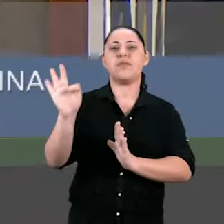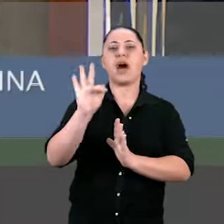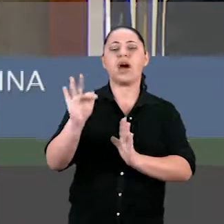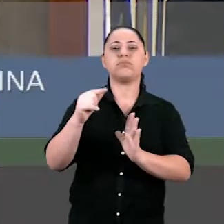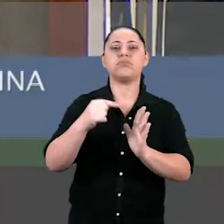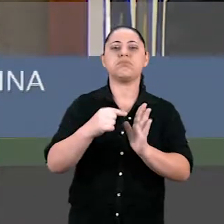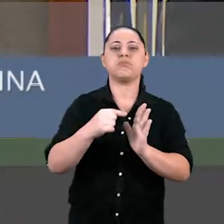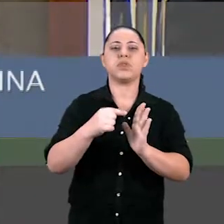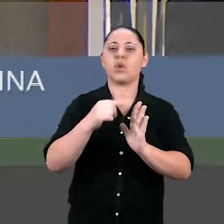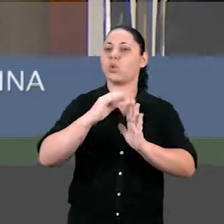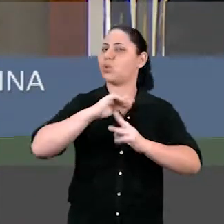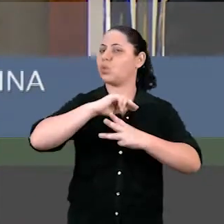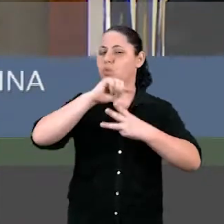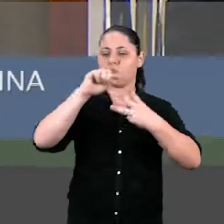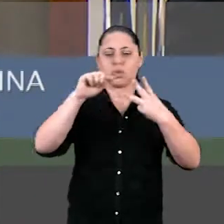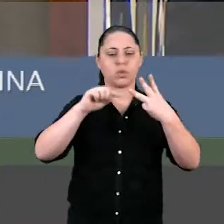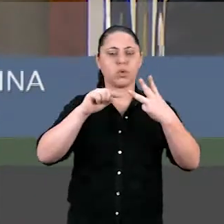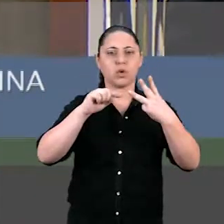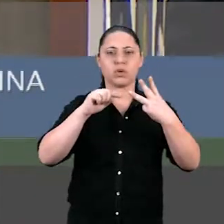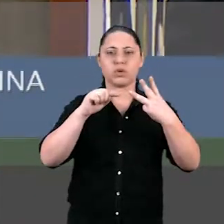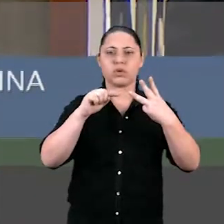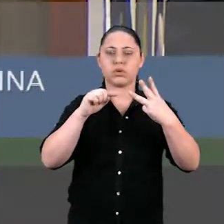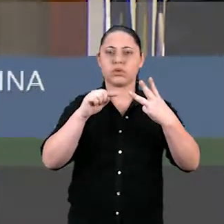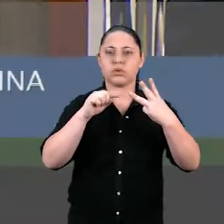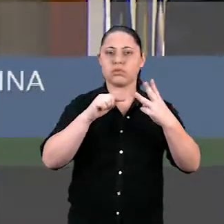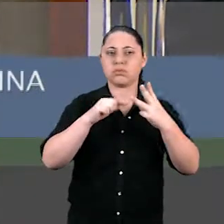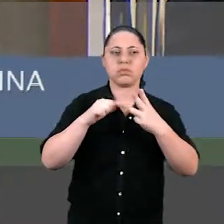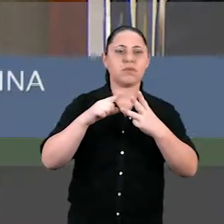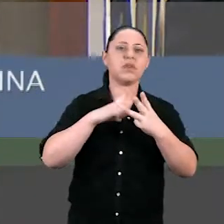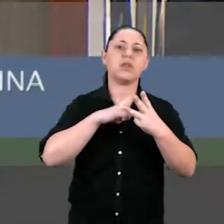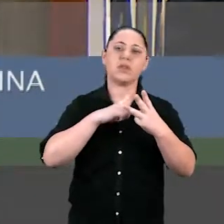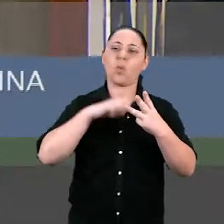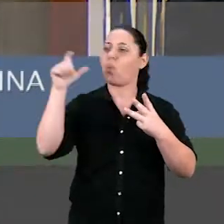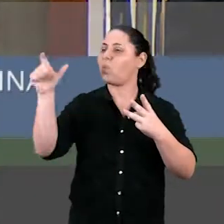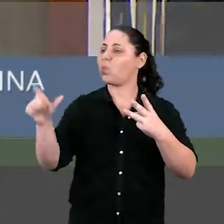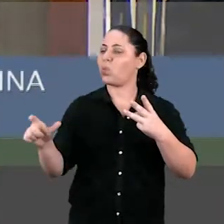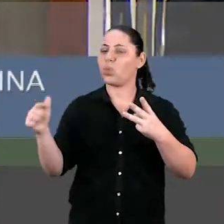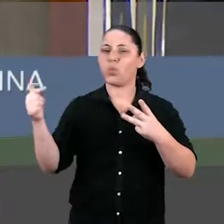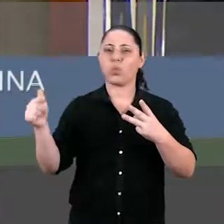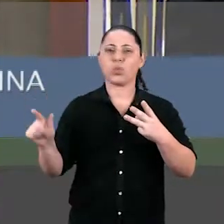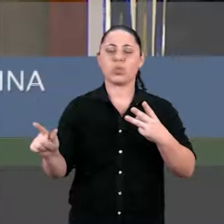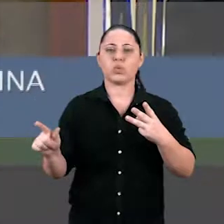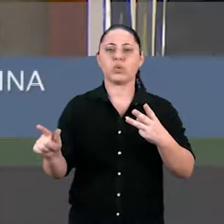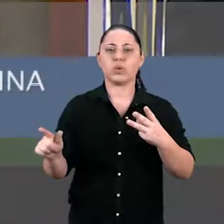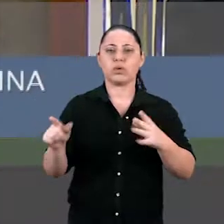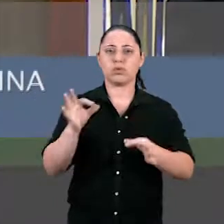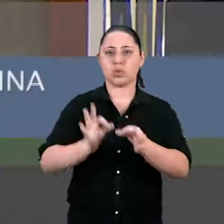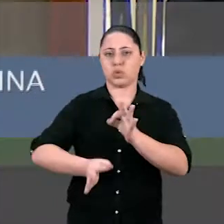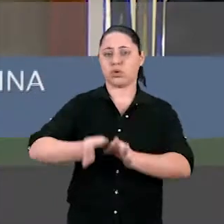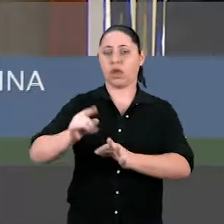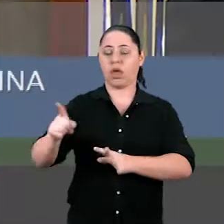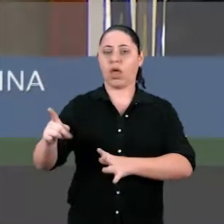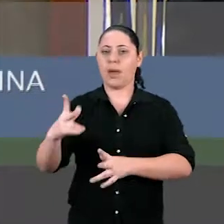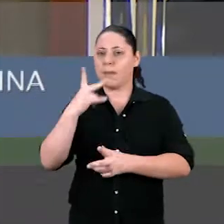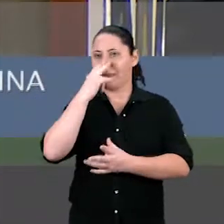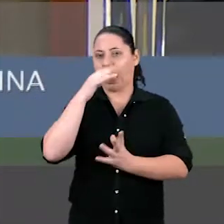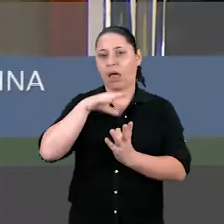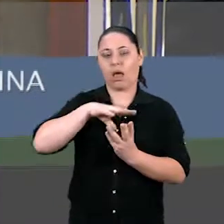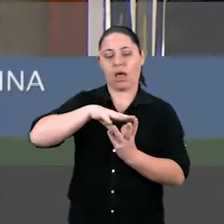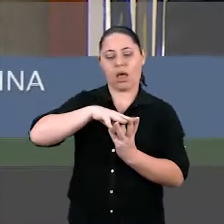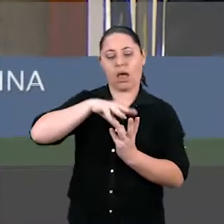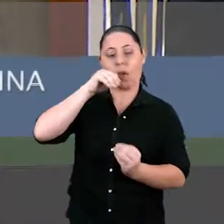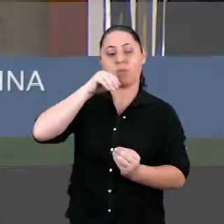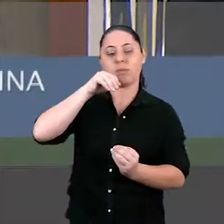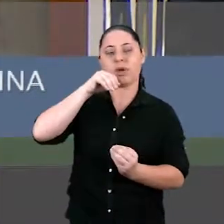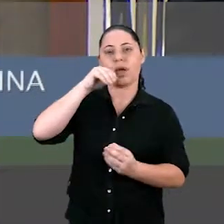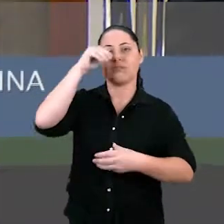todos eles estarão acompanhados por aquele magistrado que hoje é a alma do Conselho